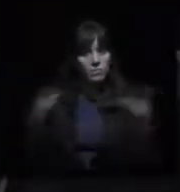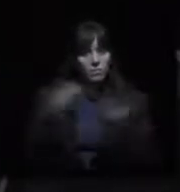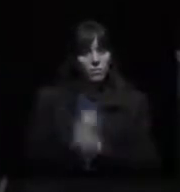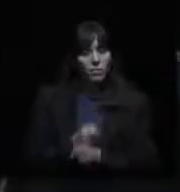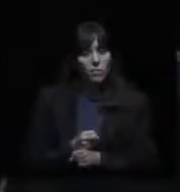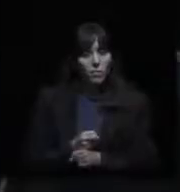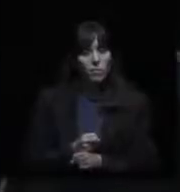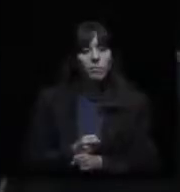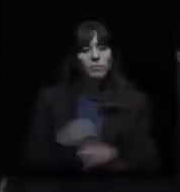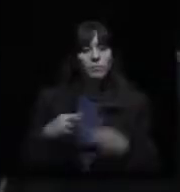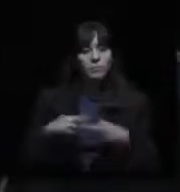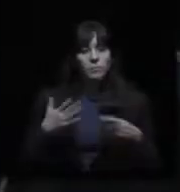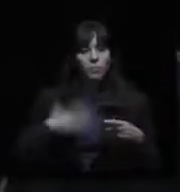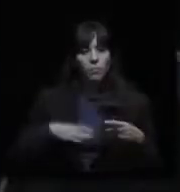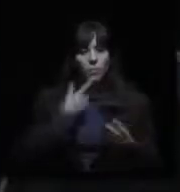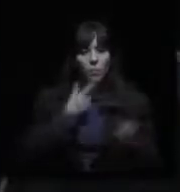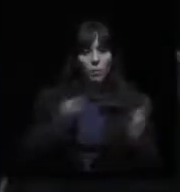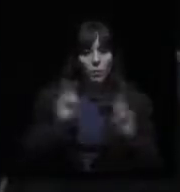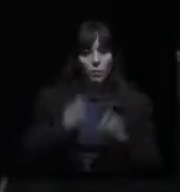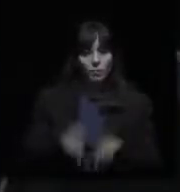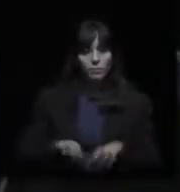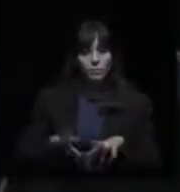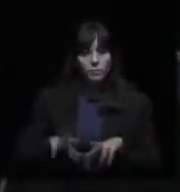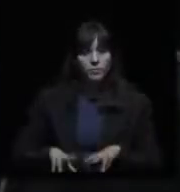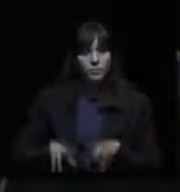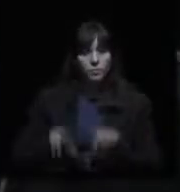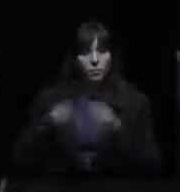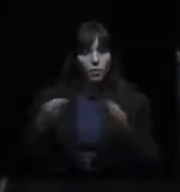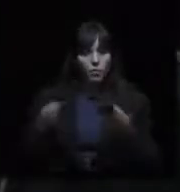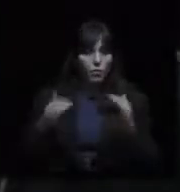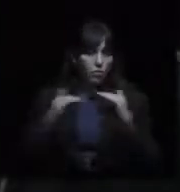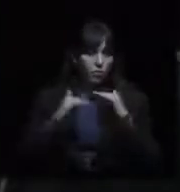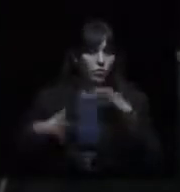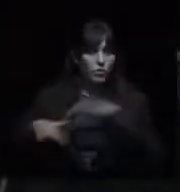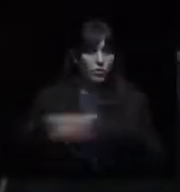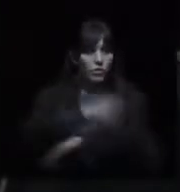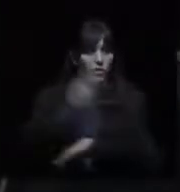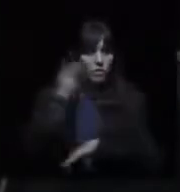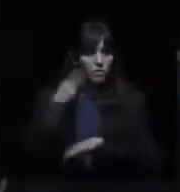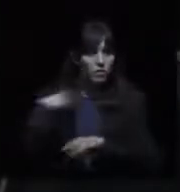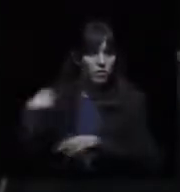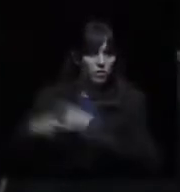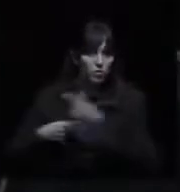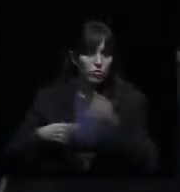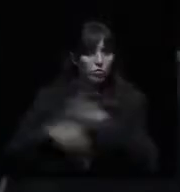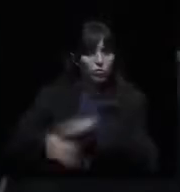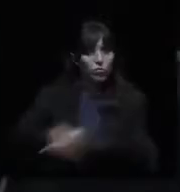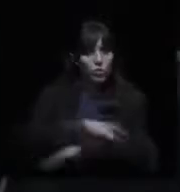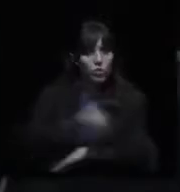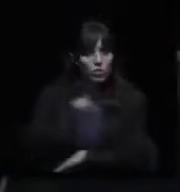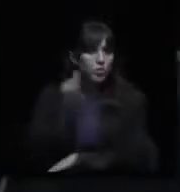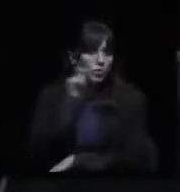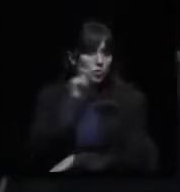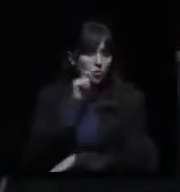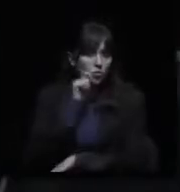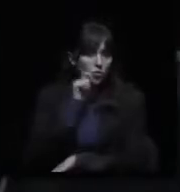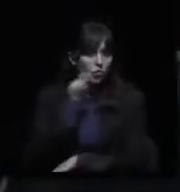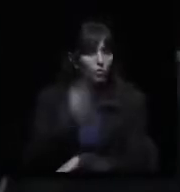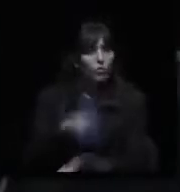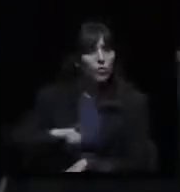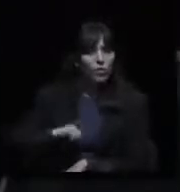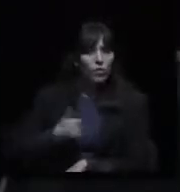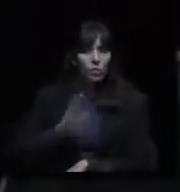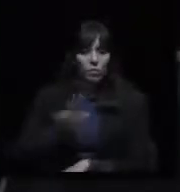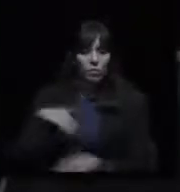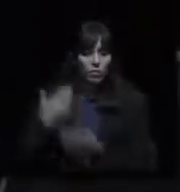o turismo e refere o desenvolvimento de uma maior harmonia com os modos de vida e tradições locais e um turismo mais verde, mas nada